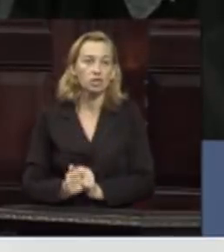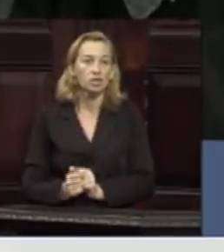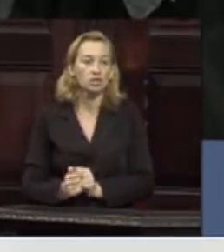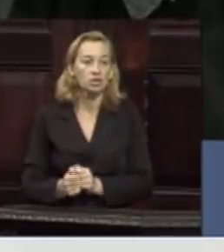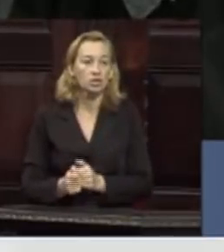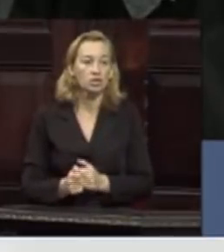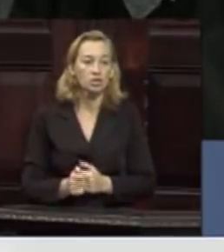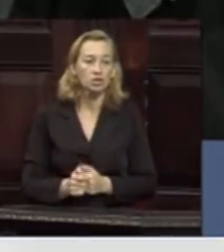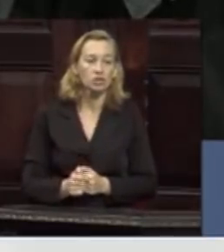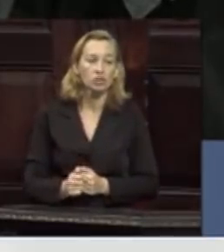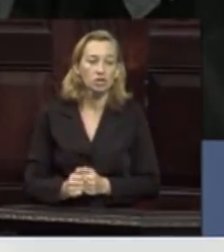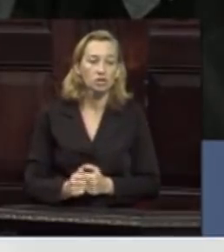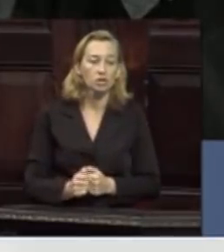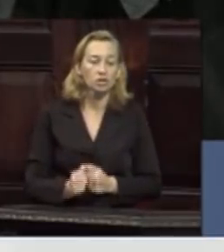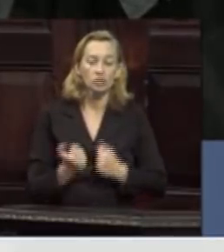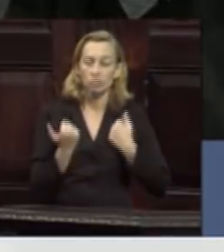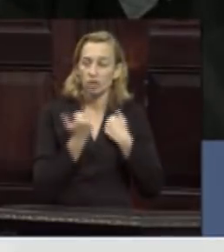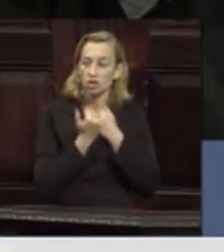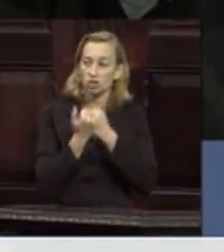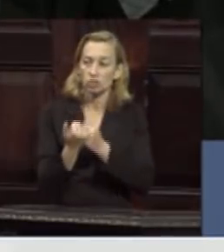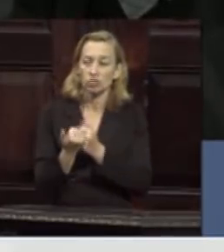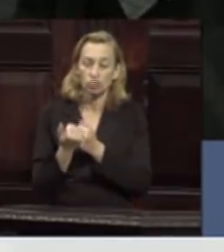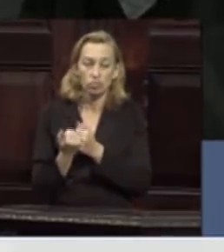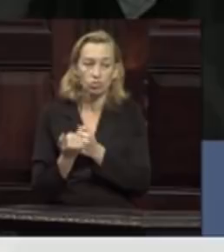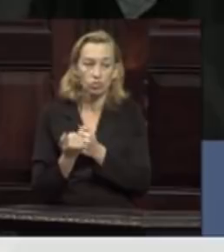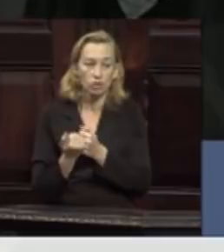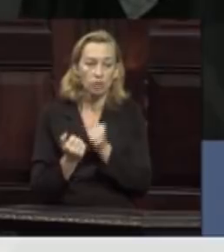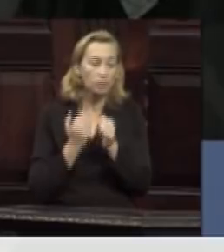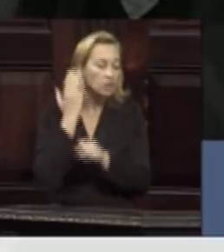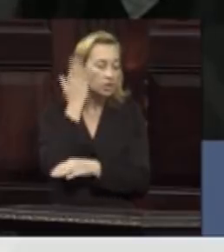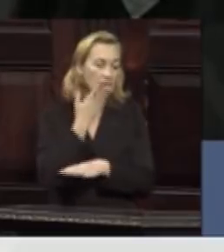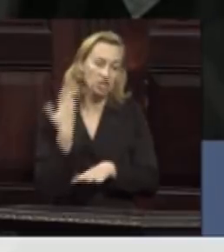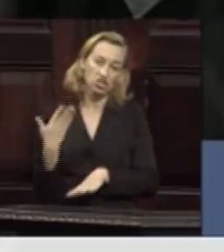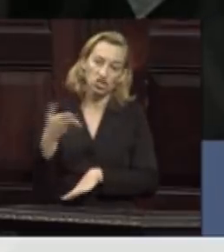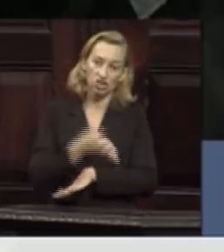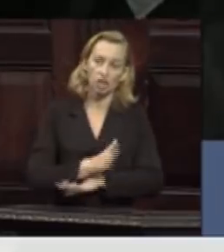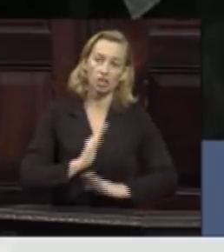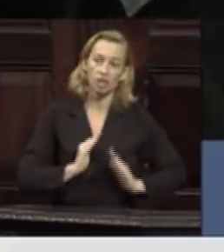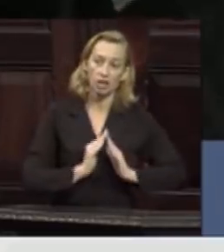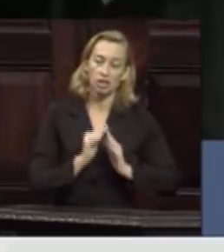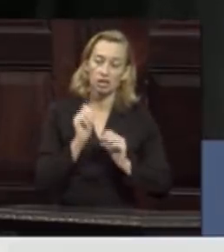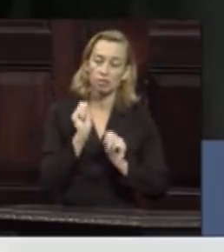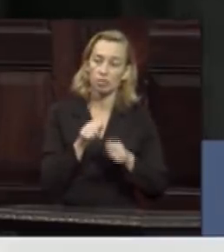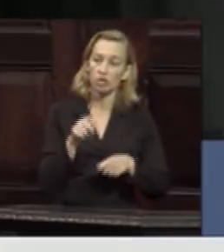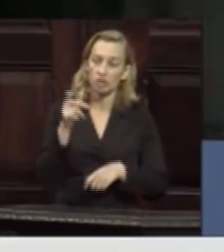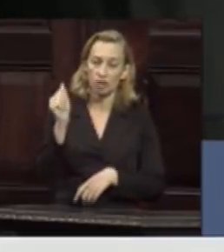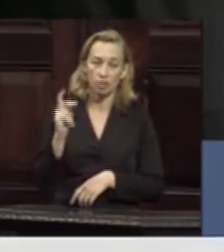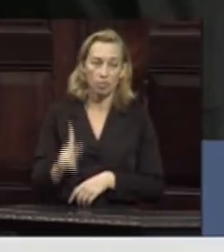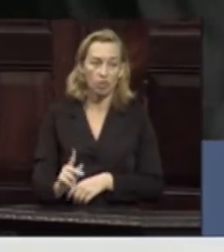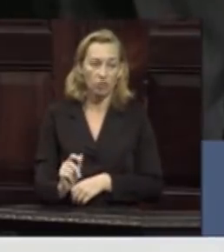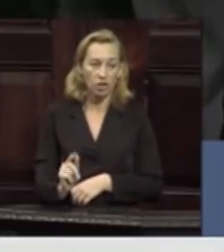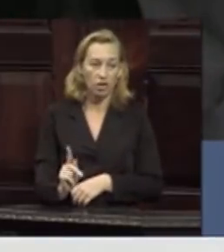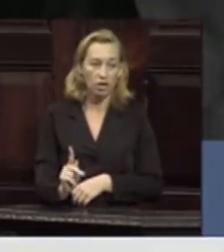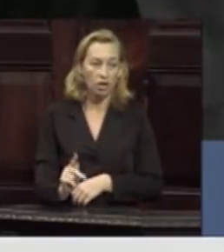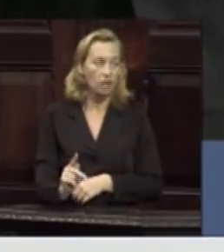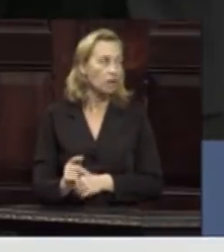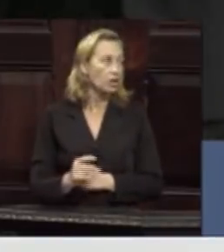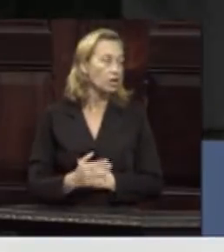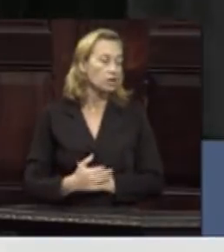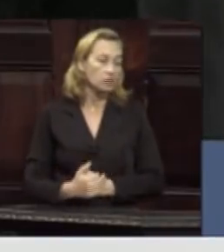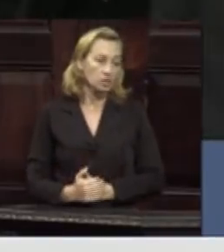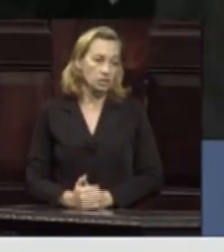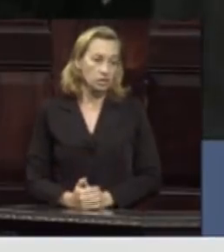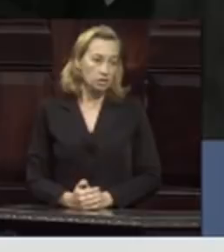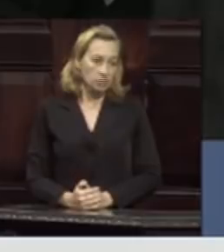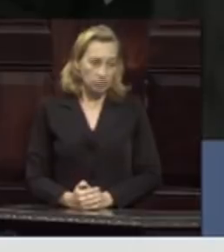contribuir para que em tempo hábil a mensagem chegue à casa e seja aprovado. Mas é evidente que, para concluir, por favor,